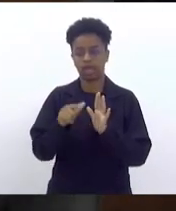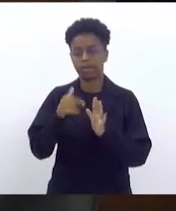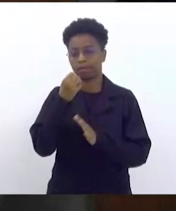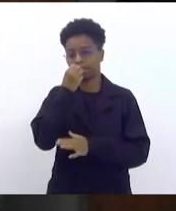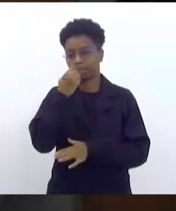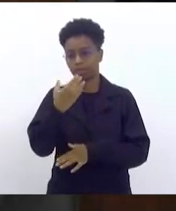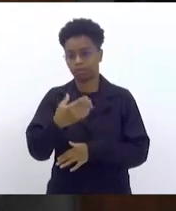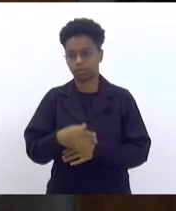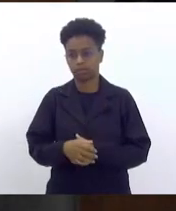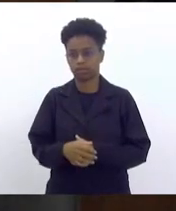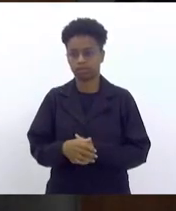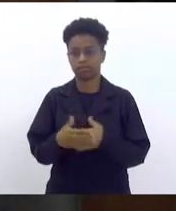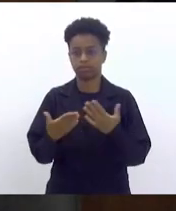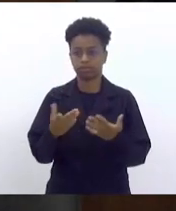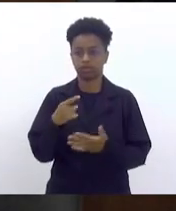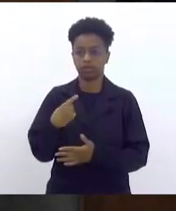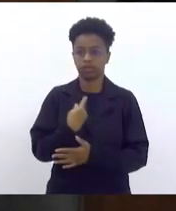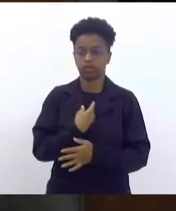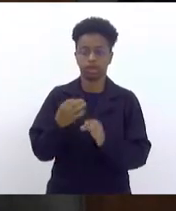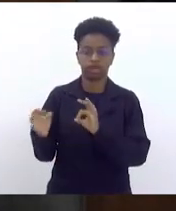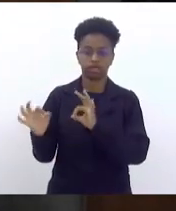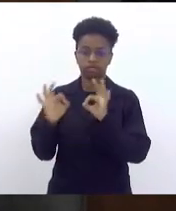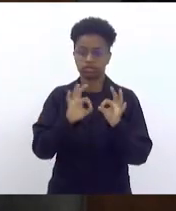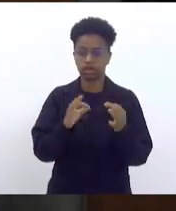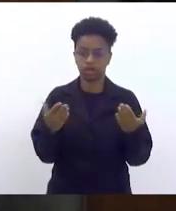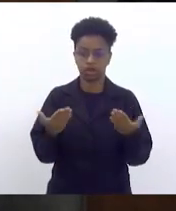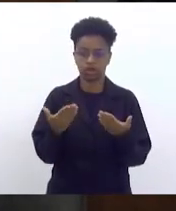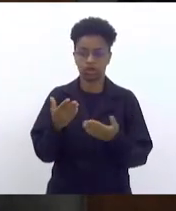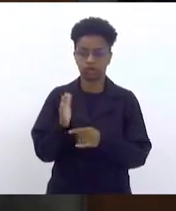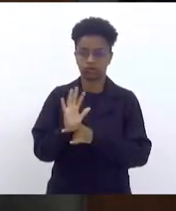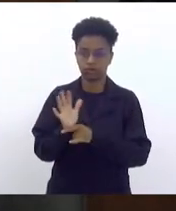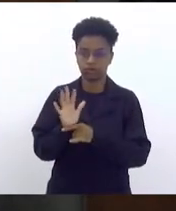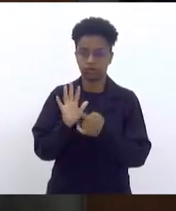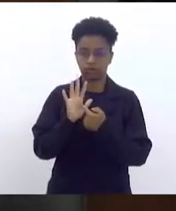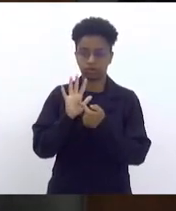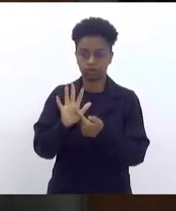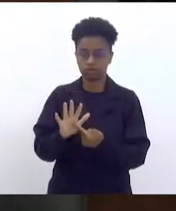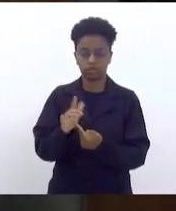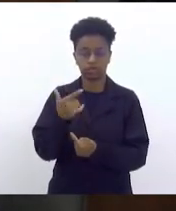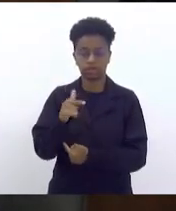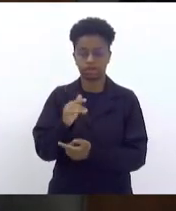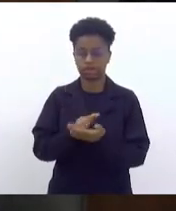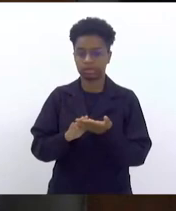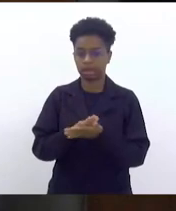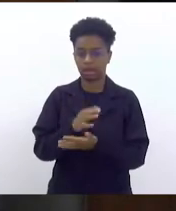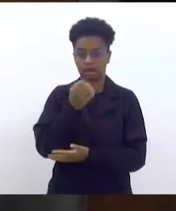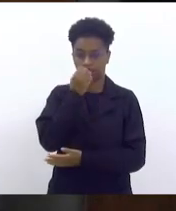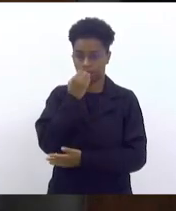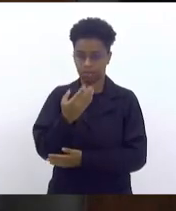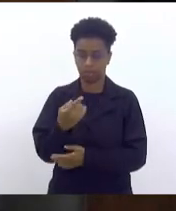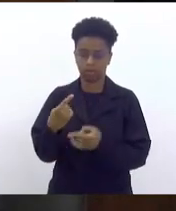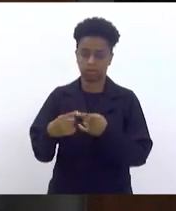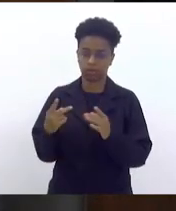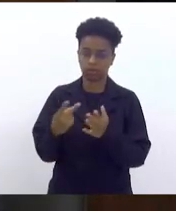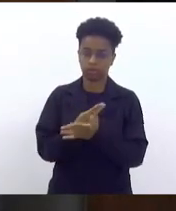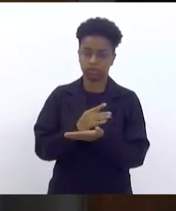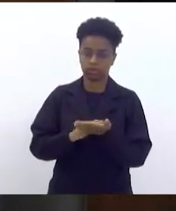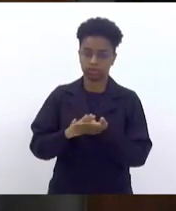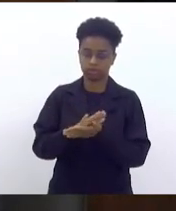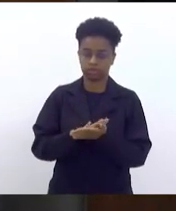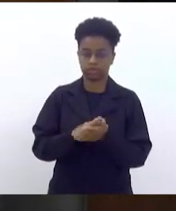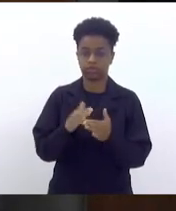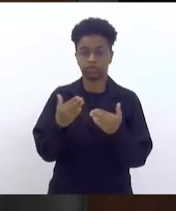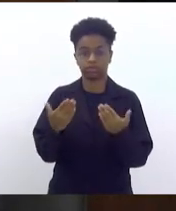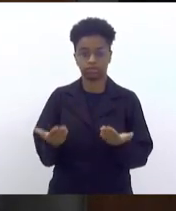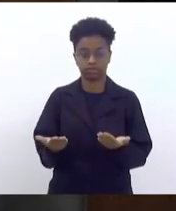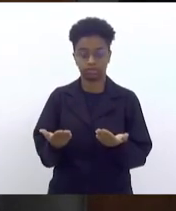e a gente acabou de assistir um vídeo que de bem na vida de um cidadão não acontece nada mas